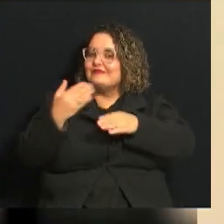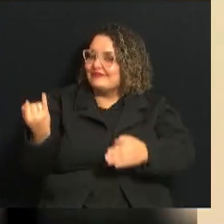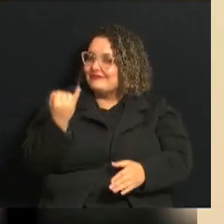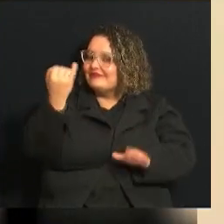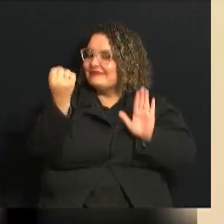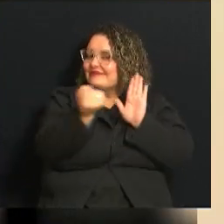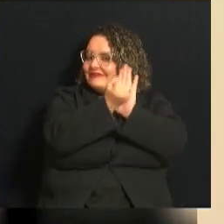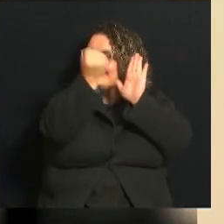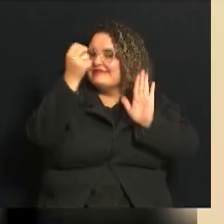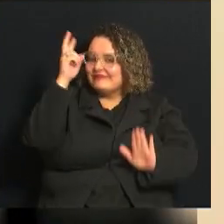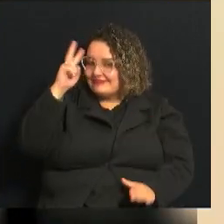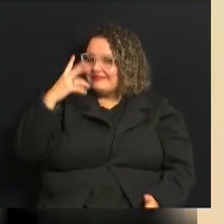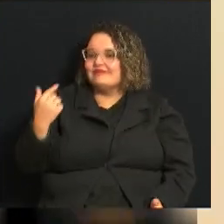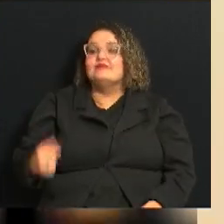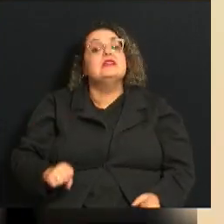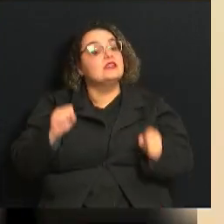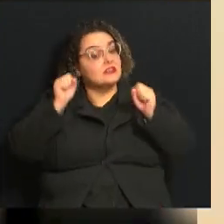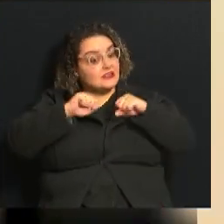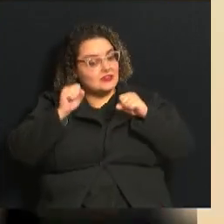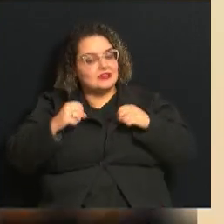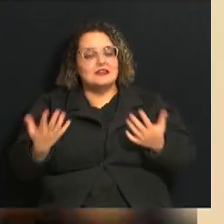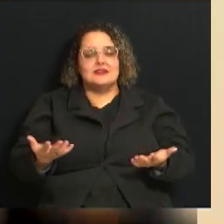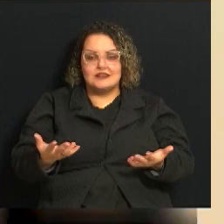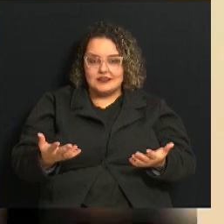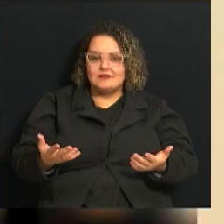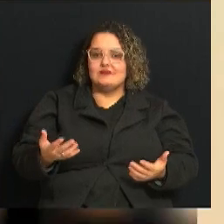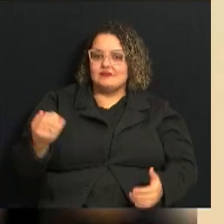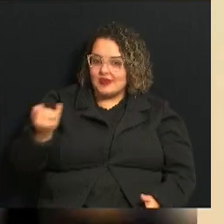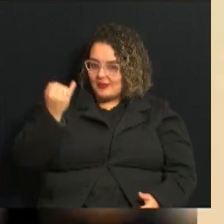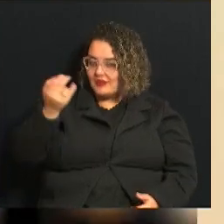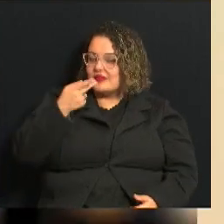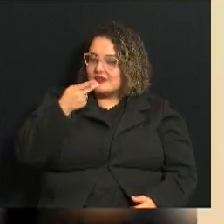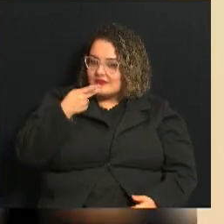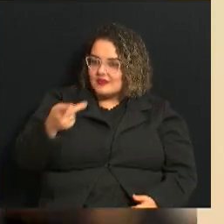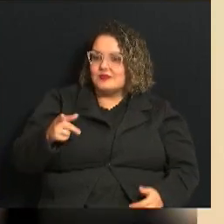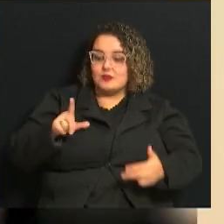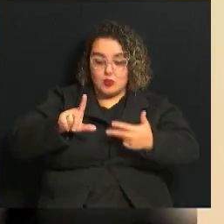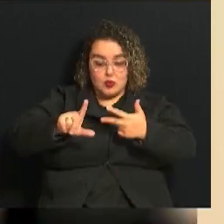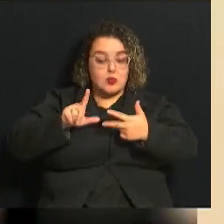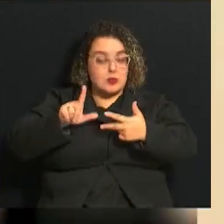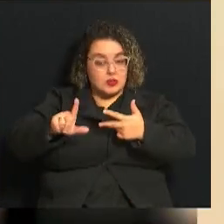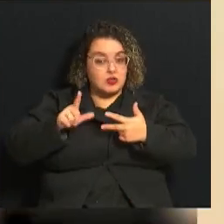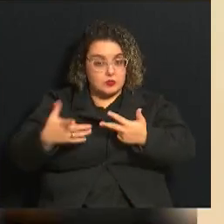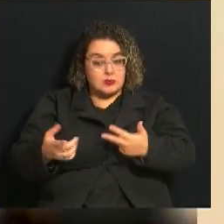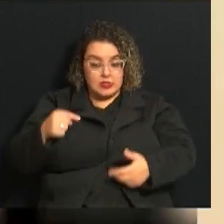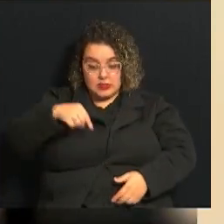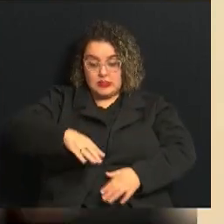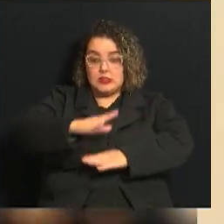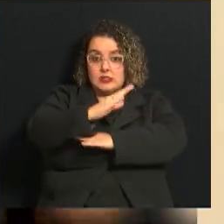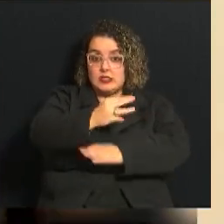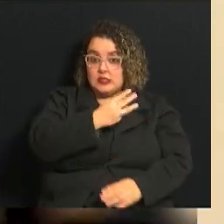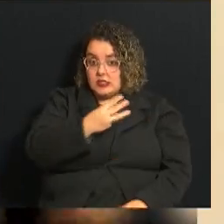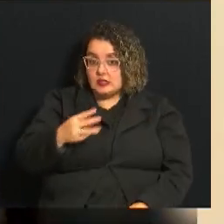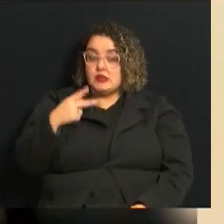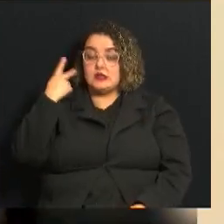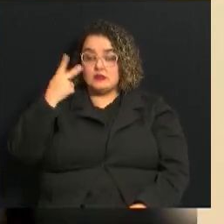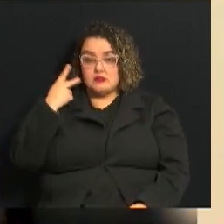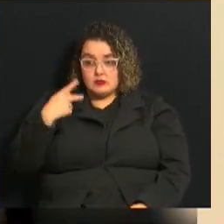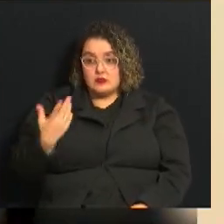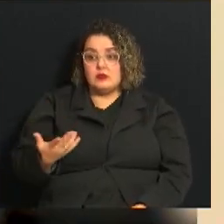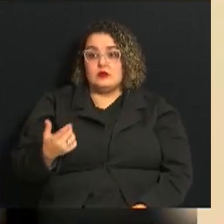sim sem dúvida eu acho que é um ponto fundamental você falou o legislativo essa câmera de 33 vereadores